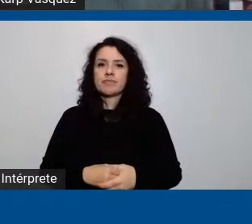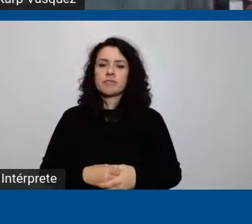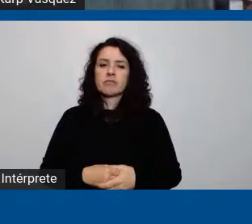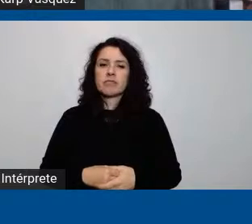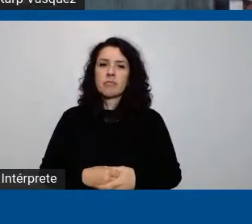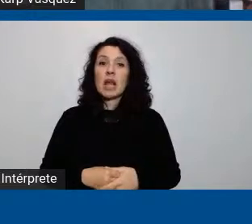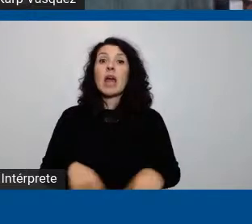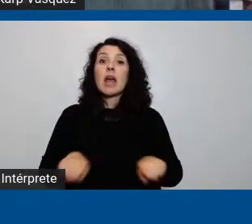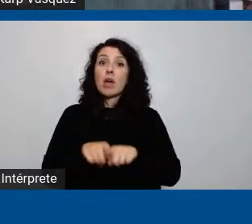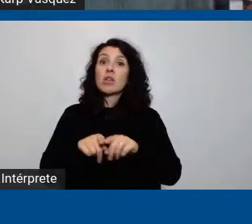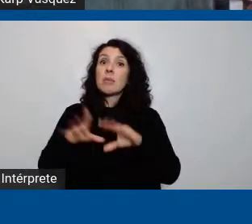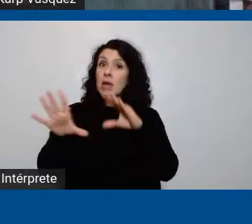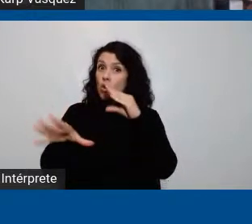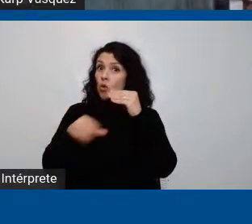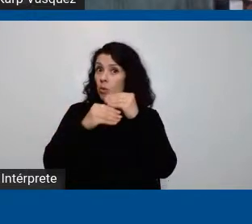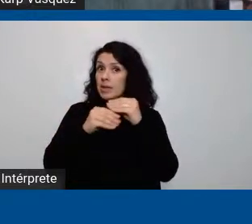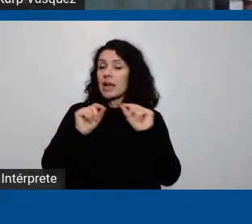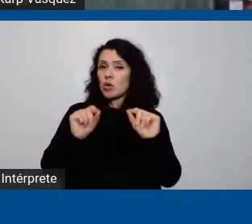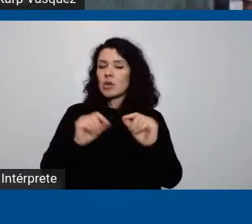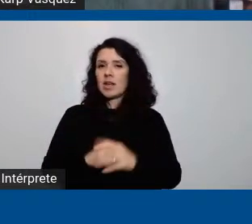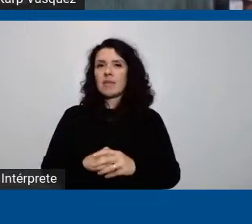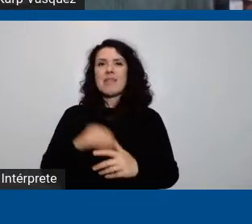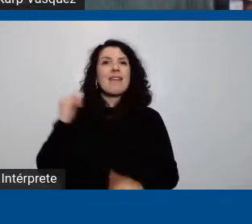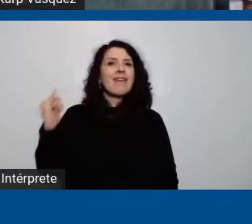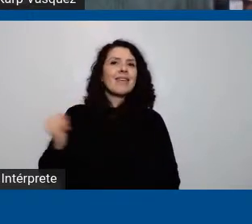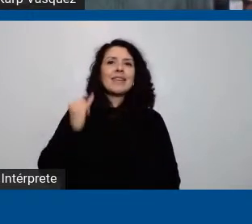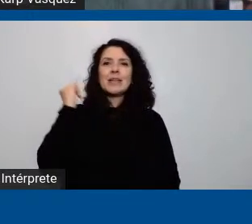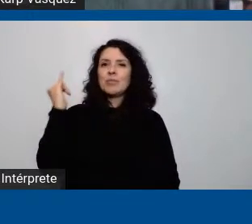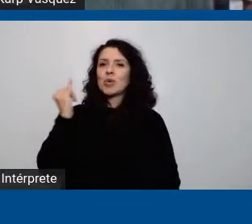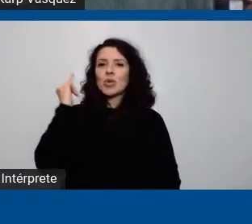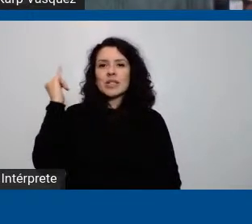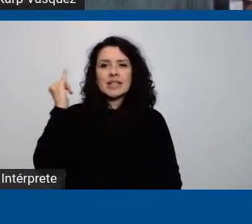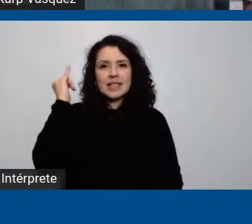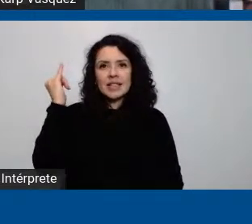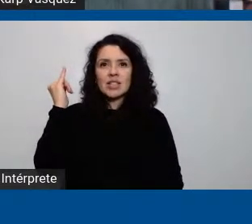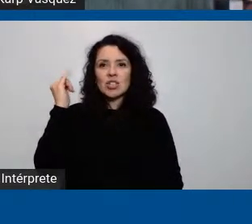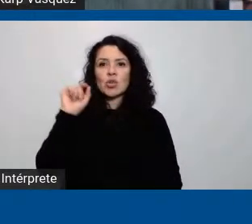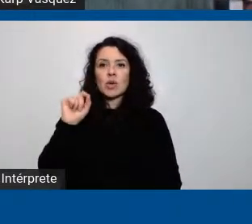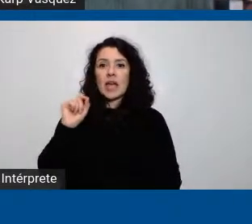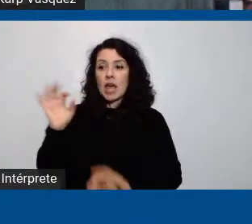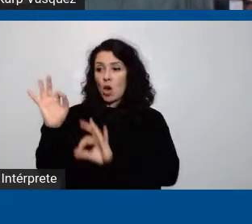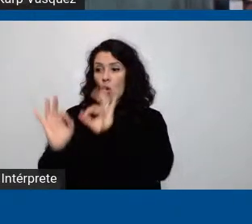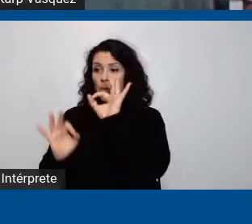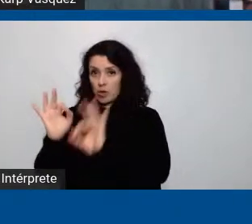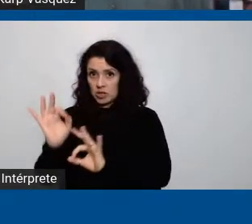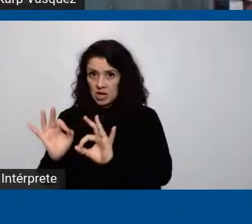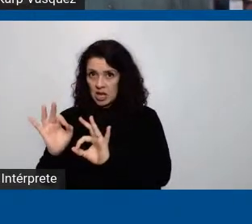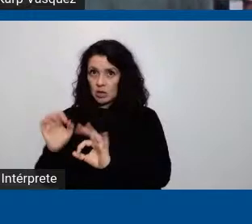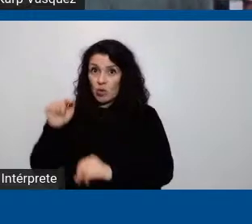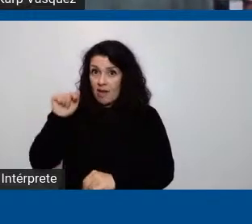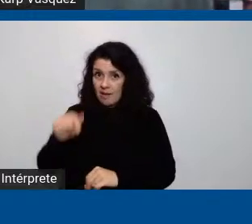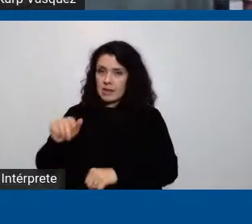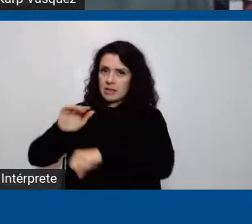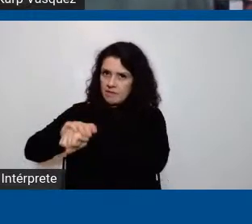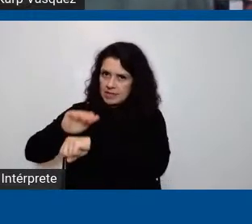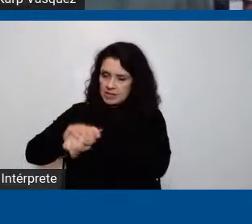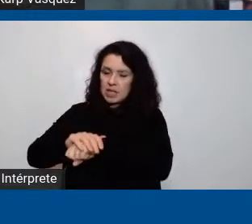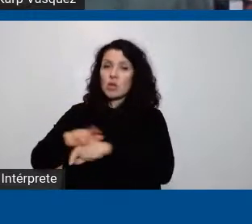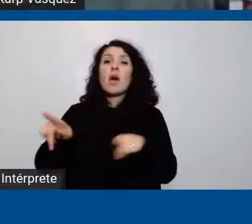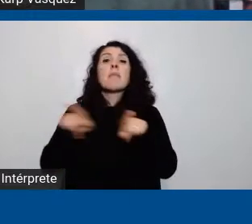um comentário assim, sobre a importância, quer dizer, do projeto Cadernos Ferreiros, mas, fundamentalmente, a importância...